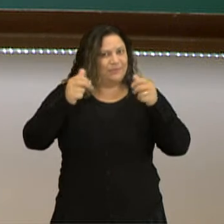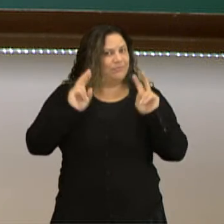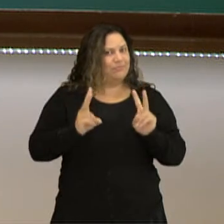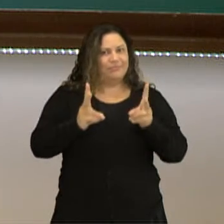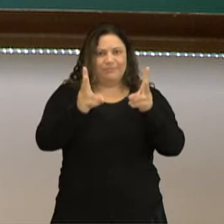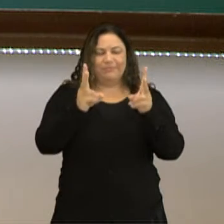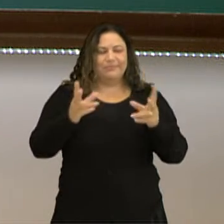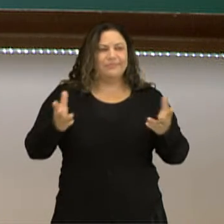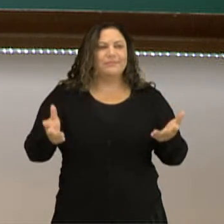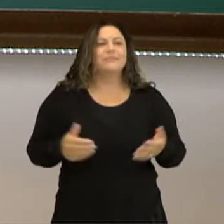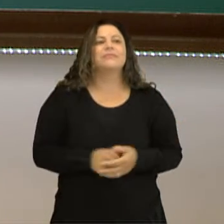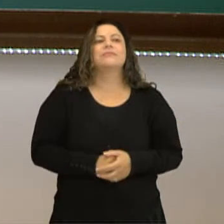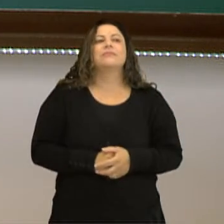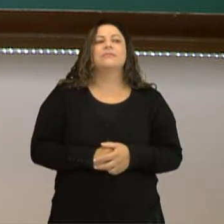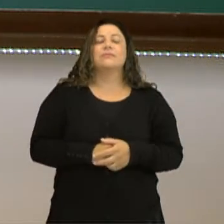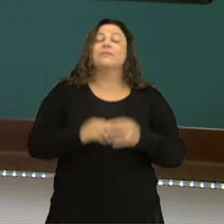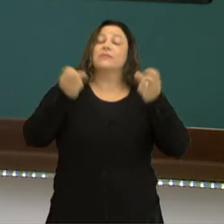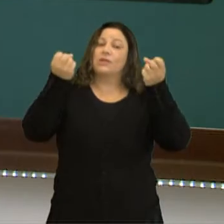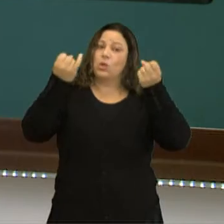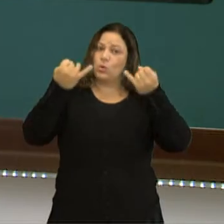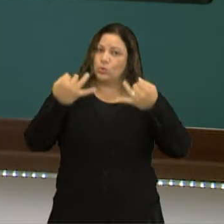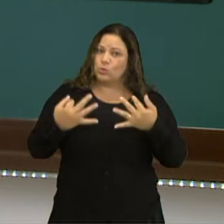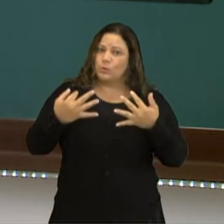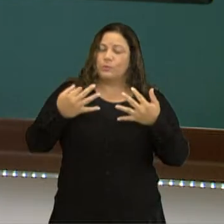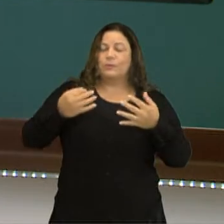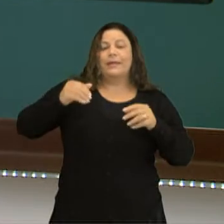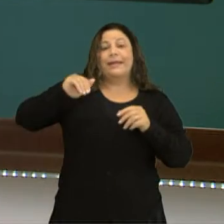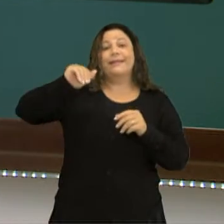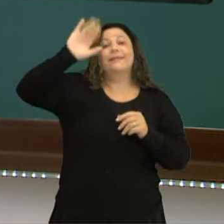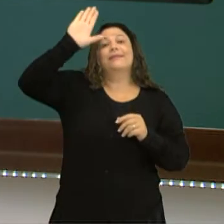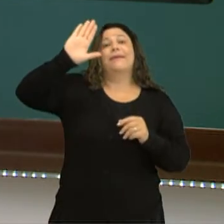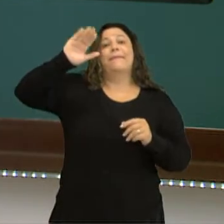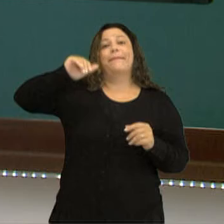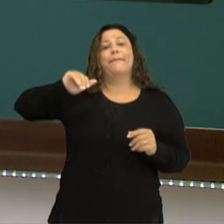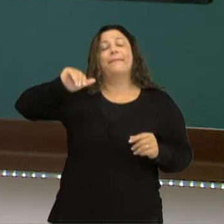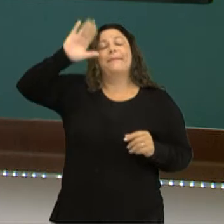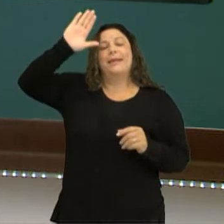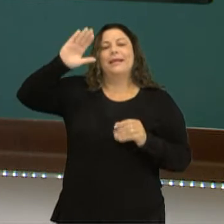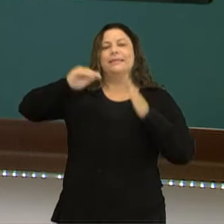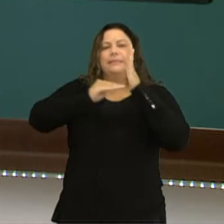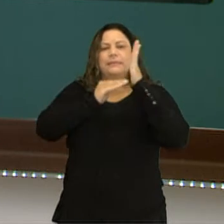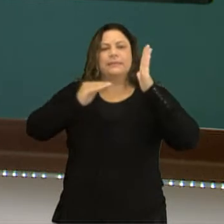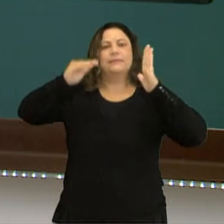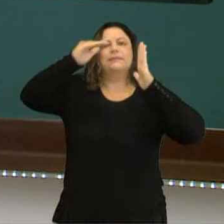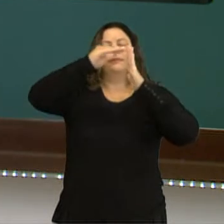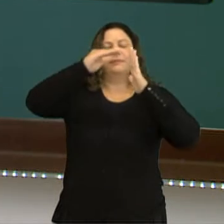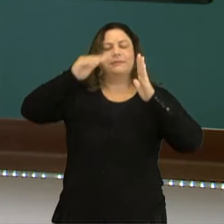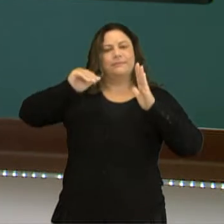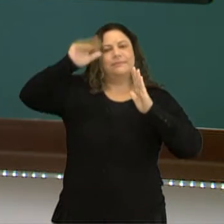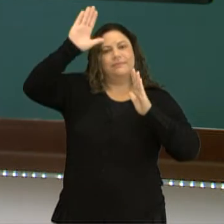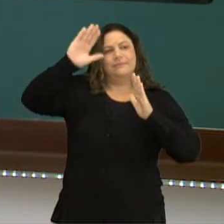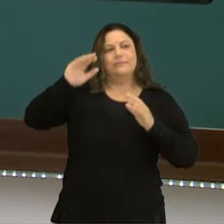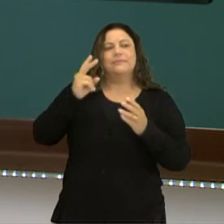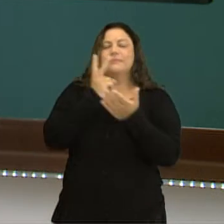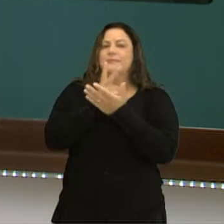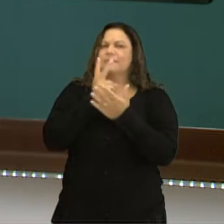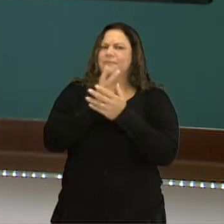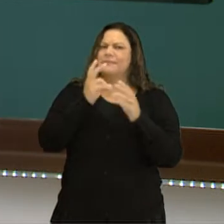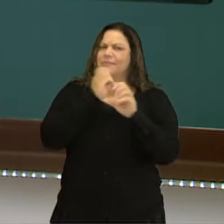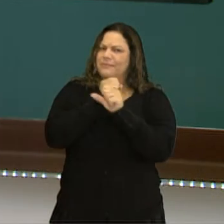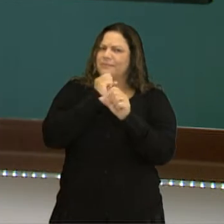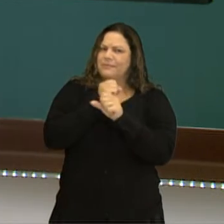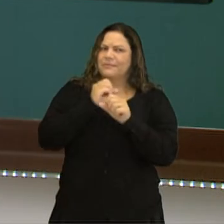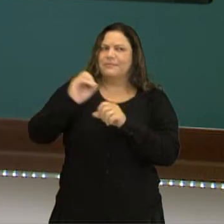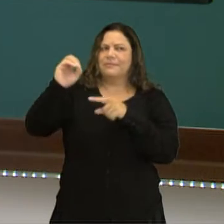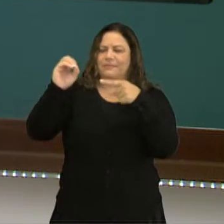ir adiante. Ó, eu já falei da máxima. A soma das trocas de calor dá sempre zero. Então, se você compreendeu essa parte,